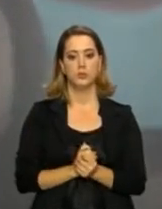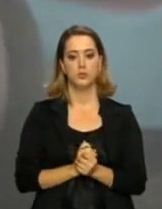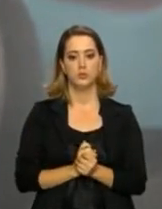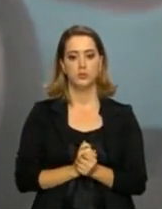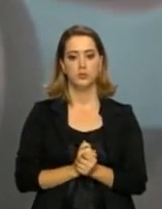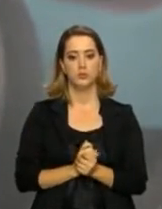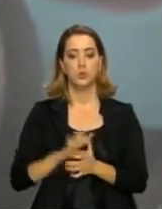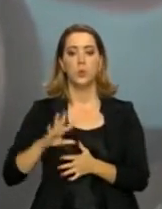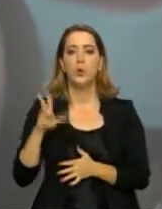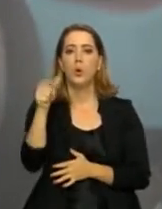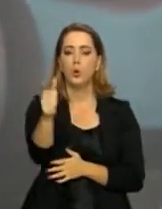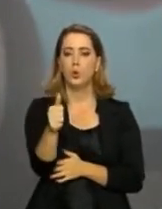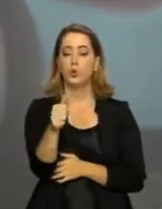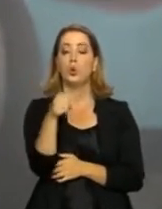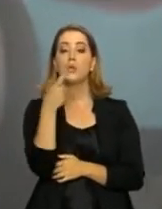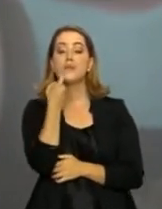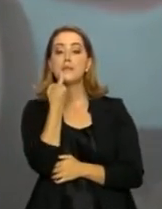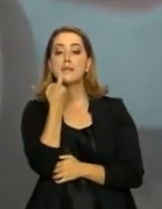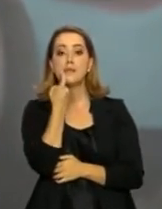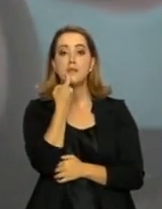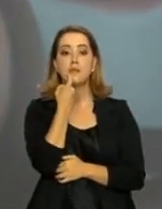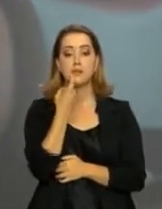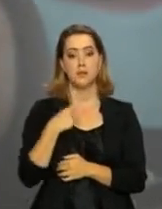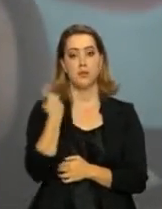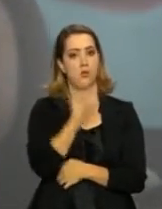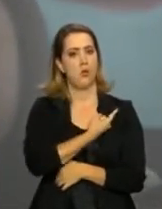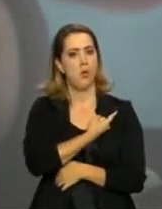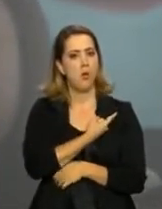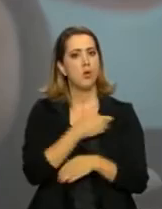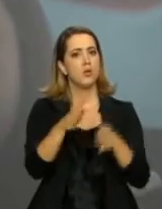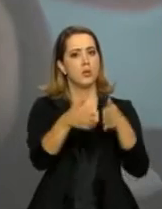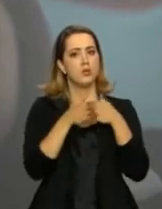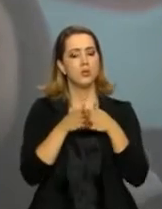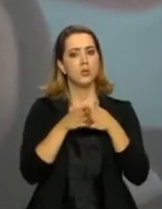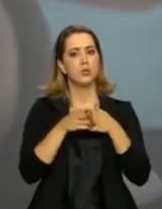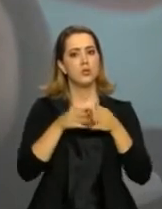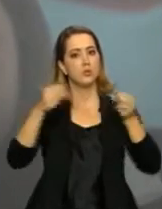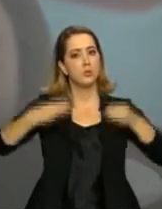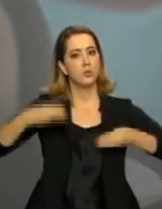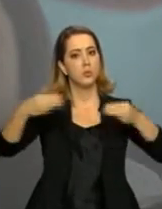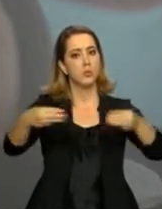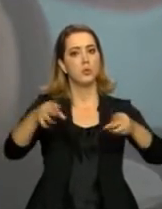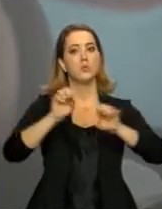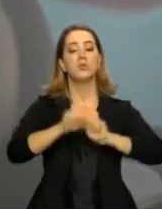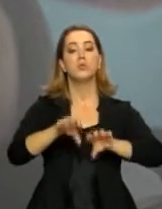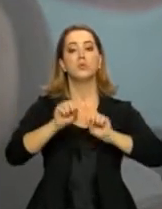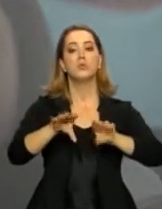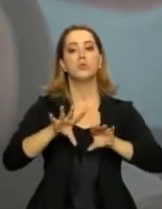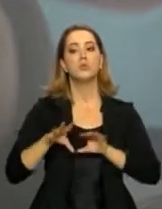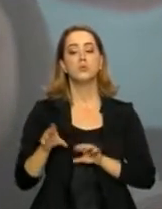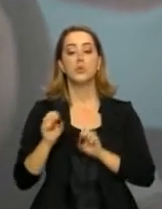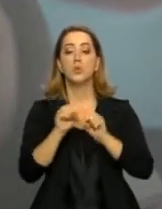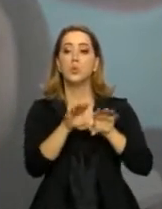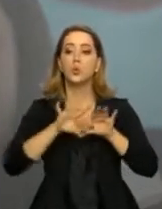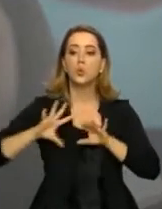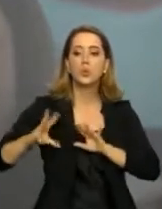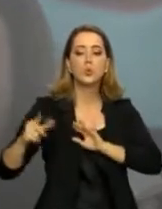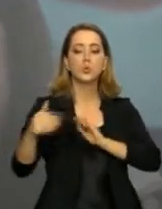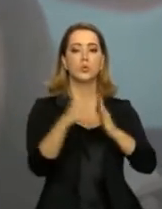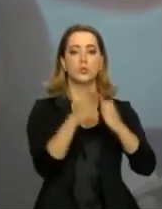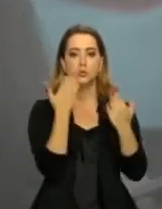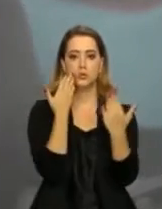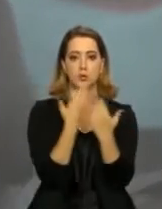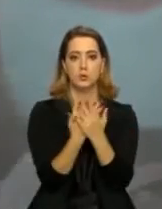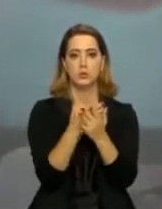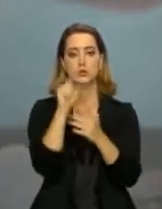Todas as sextas-feiras nós estamos pedindo ao MEC que oriente as escolas em todo o Brasil que os professores,